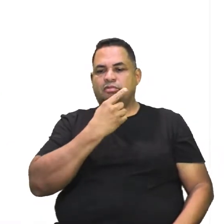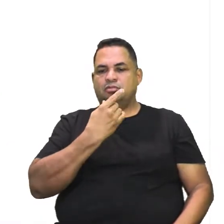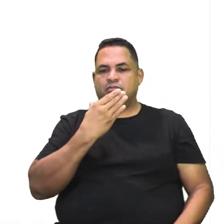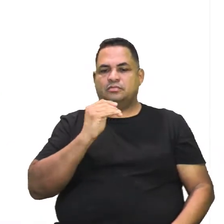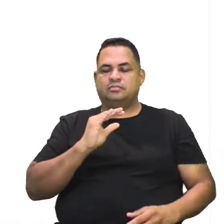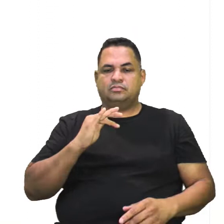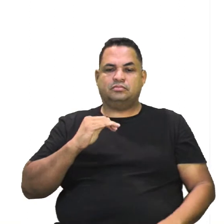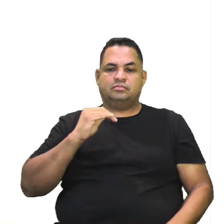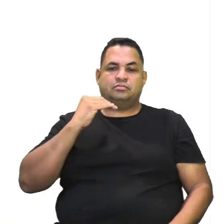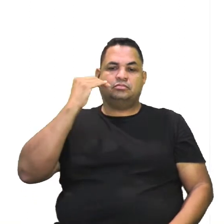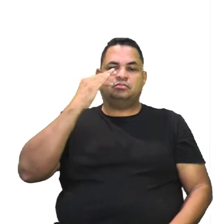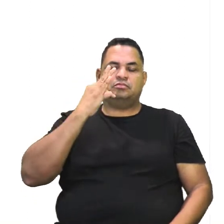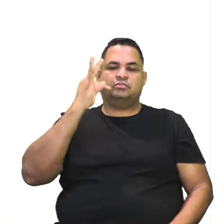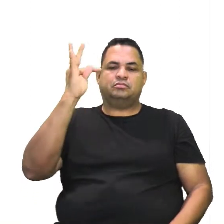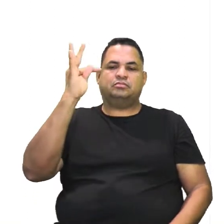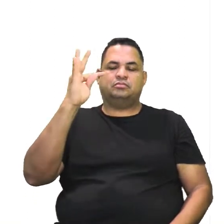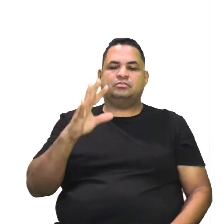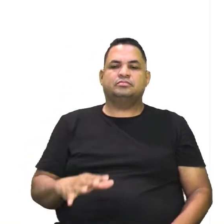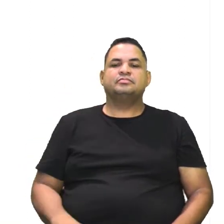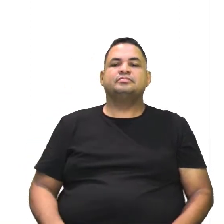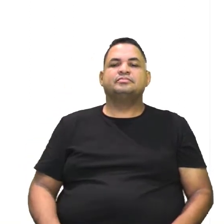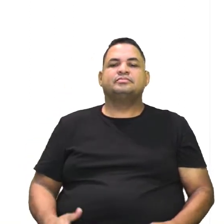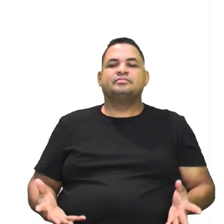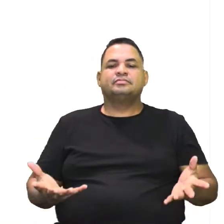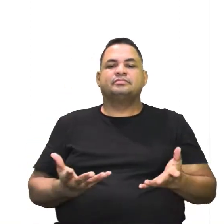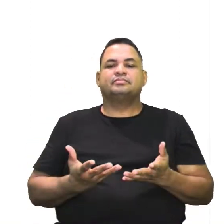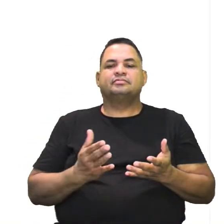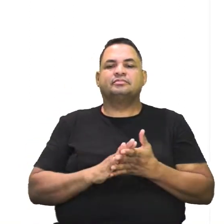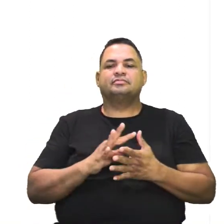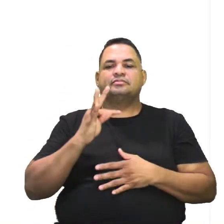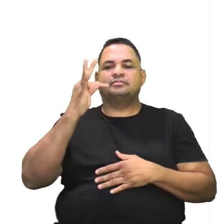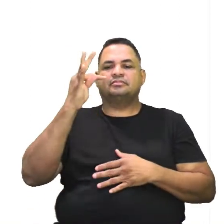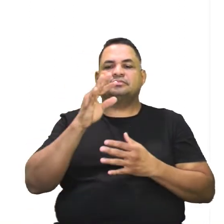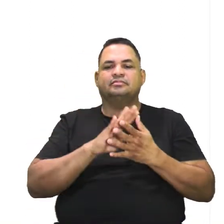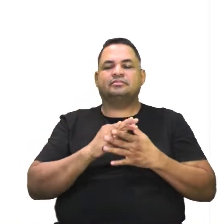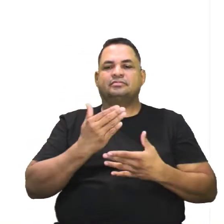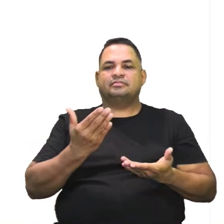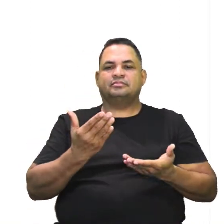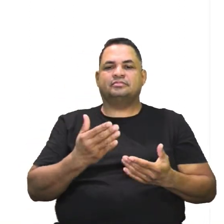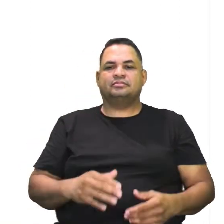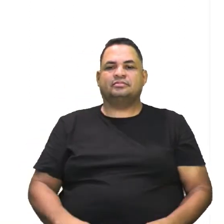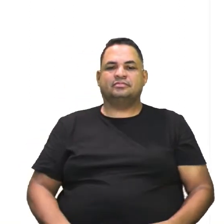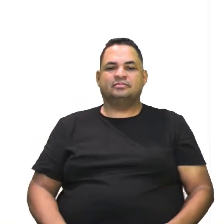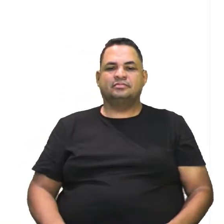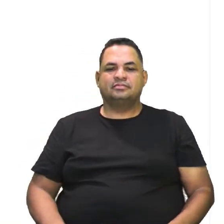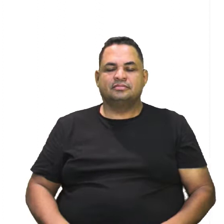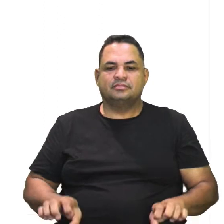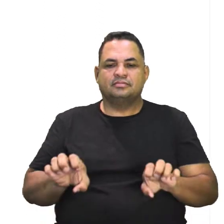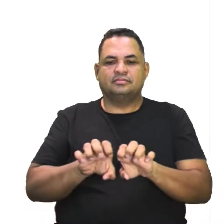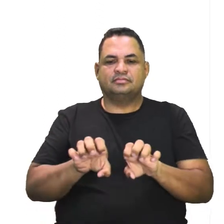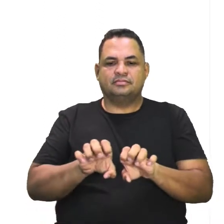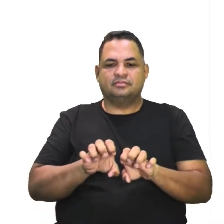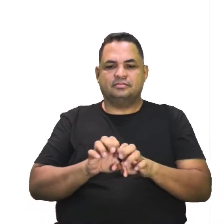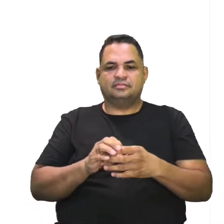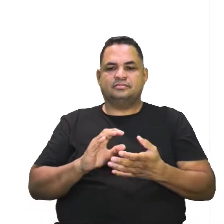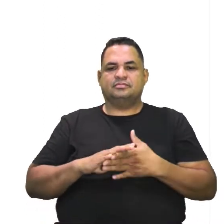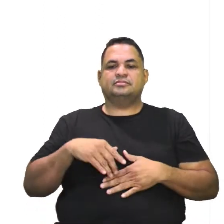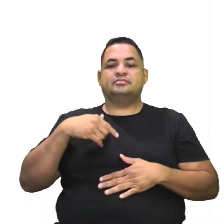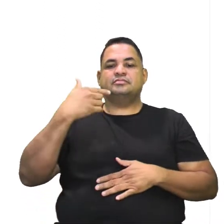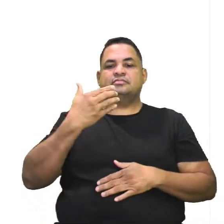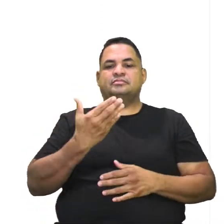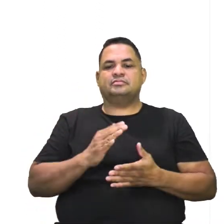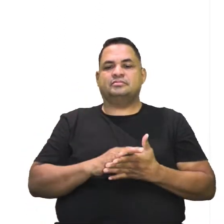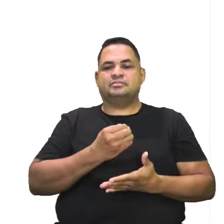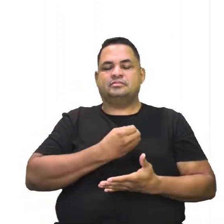1,4. Elevado ao Tempo. tempo. Ah, então agora o meu tempo está no expoente? Ah, então se está no expoente, é uma equação